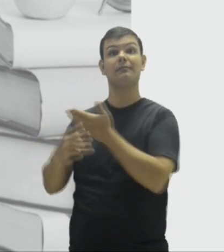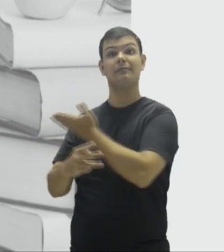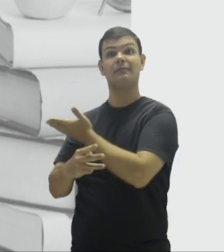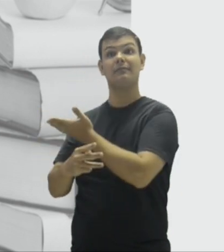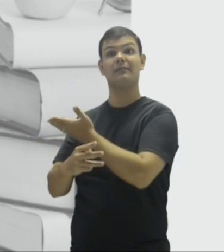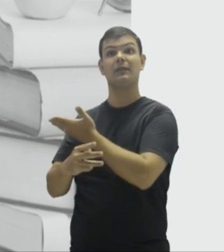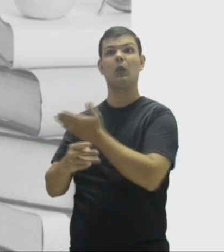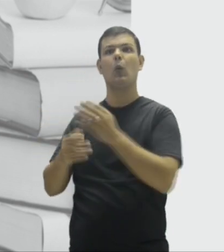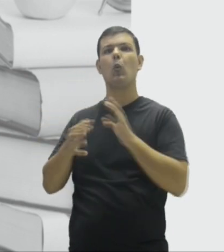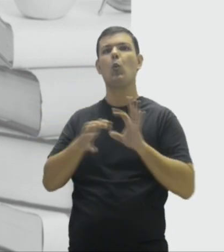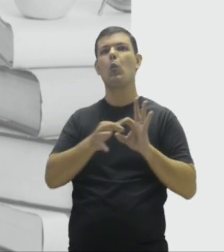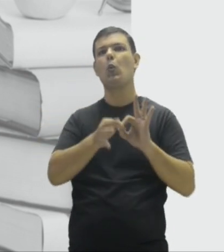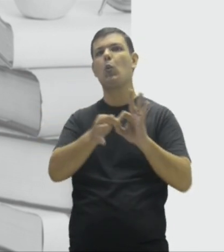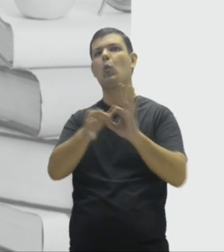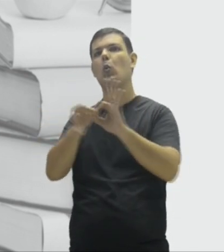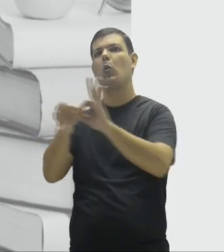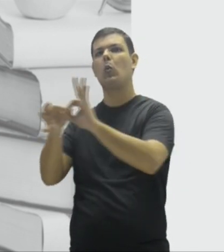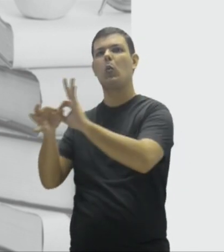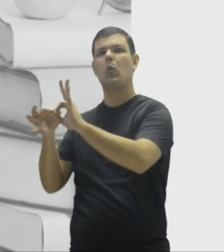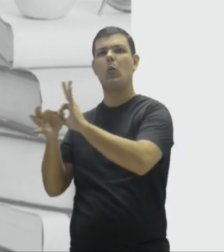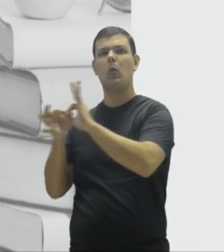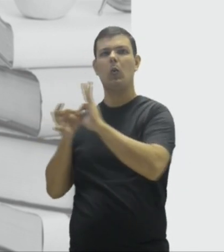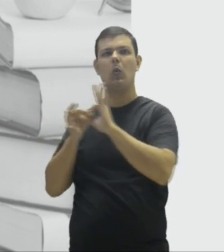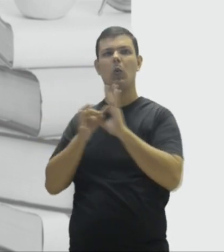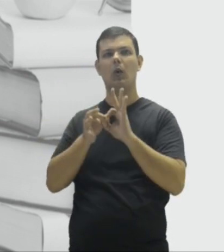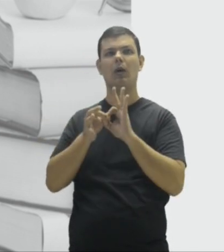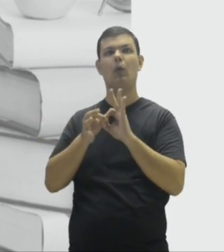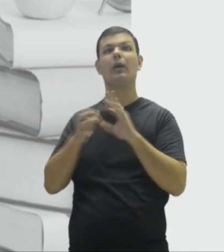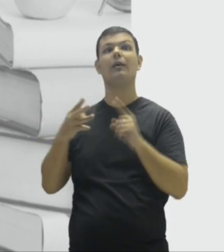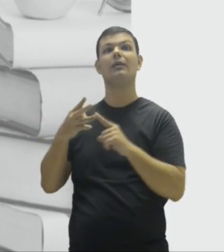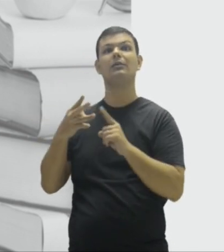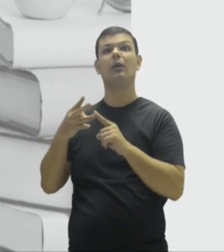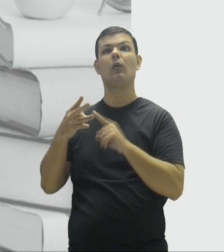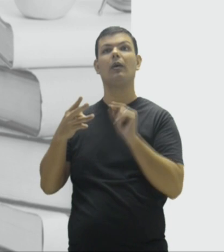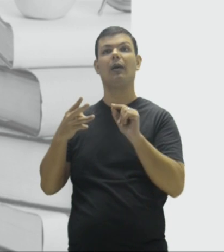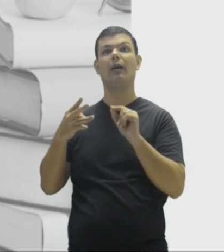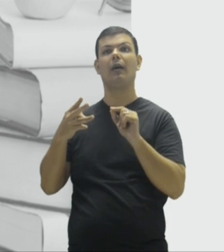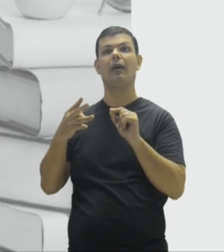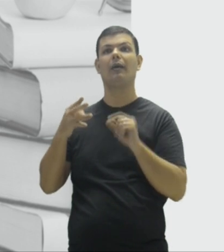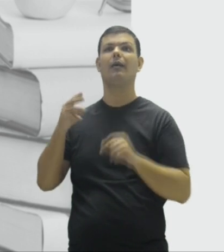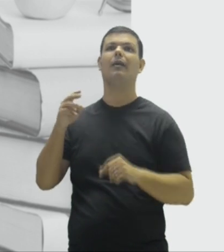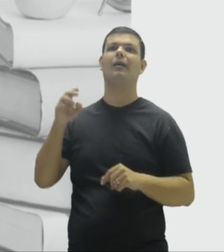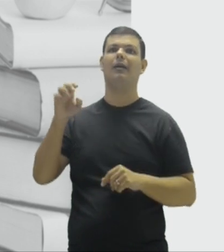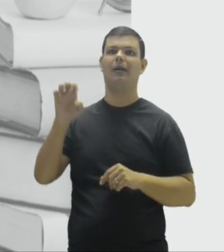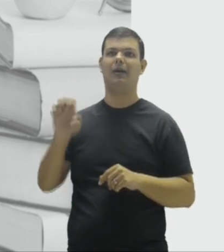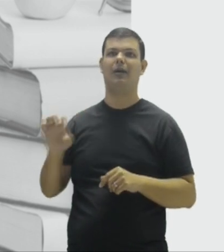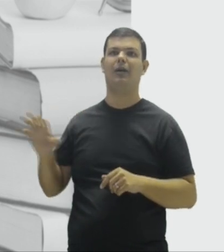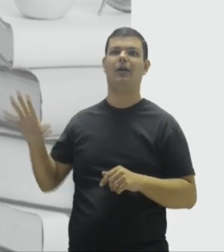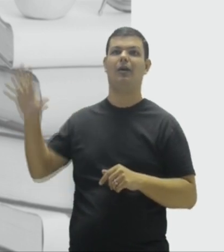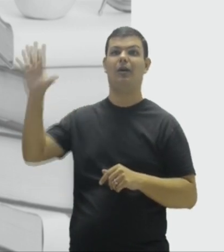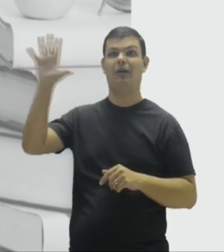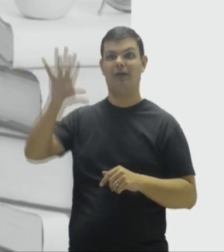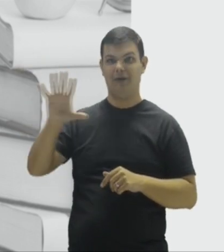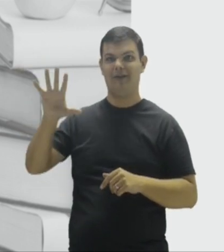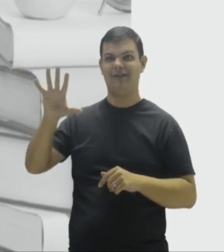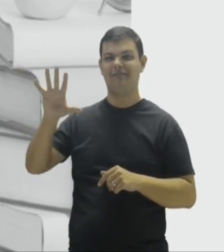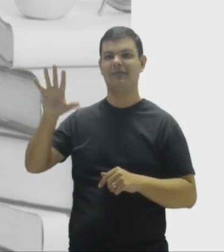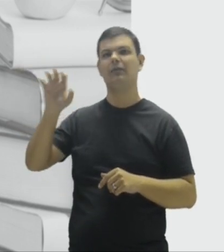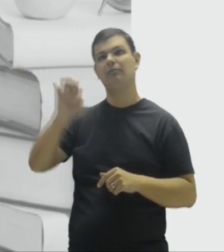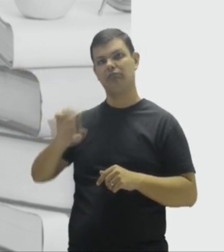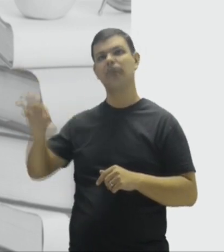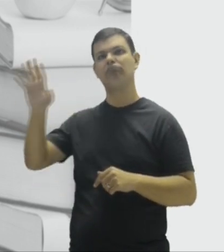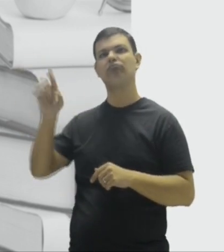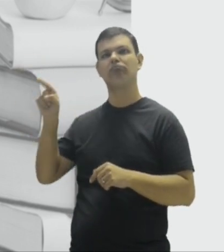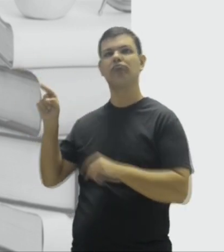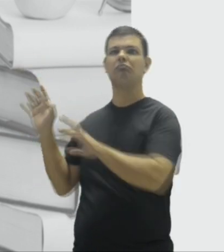a união dessas, o nosso terceiro ponto, o indígena africano, e nós temos o povo europeu também que veio para